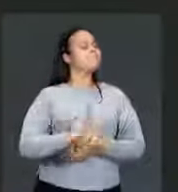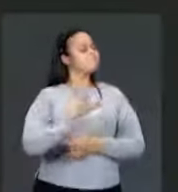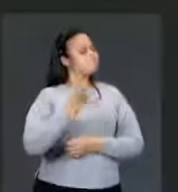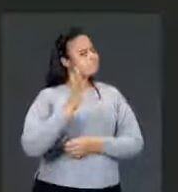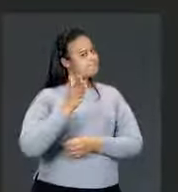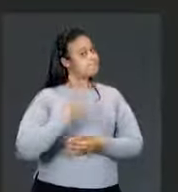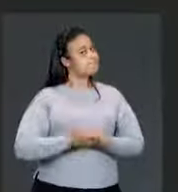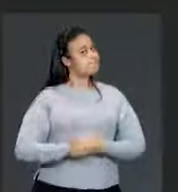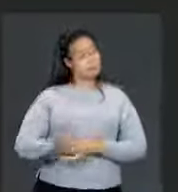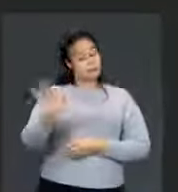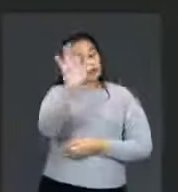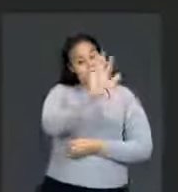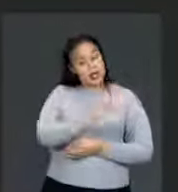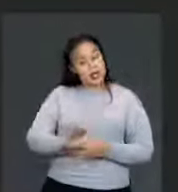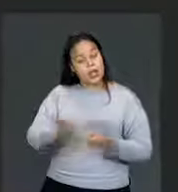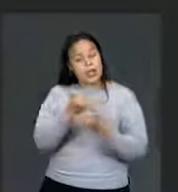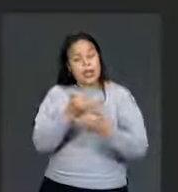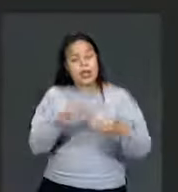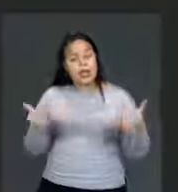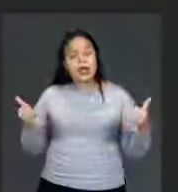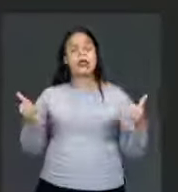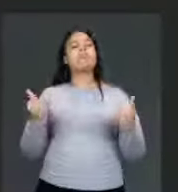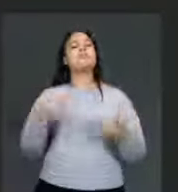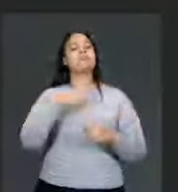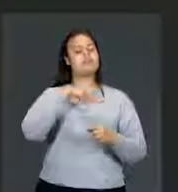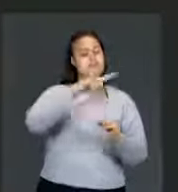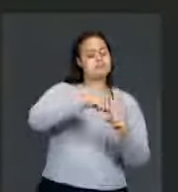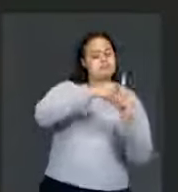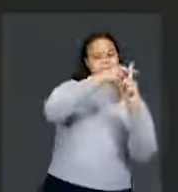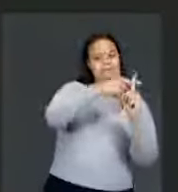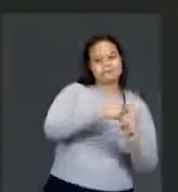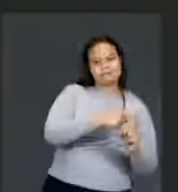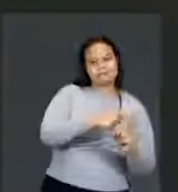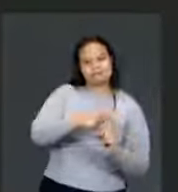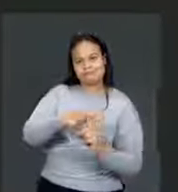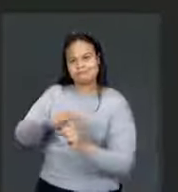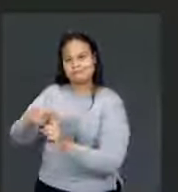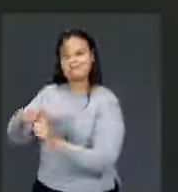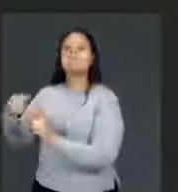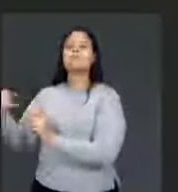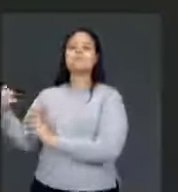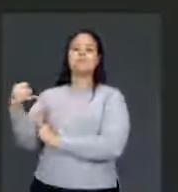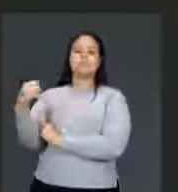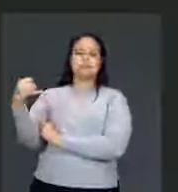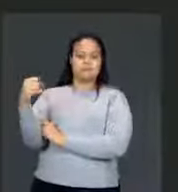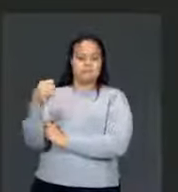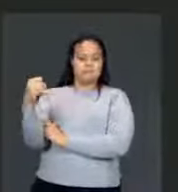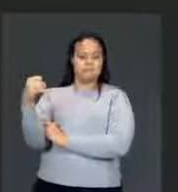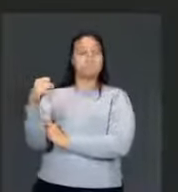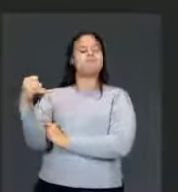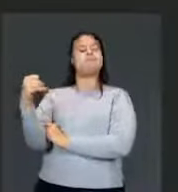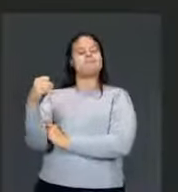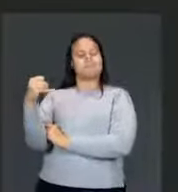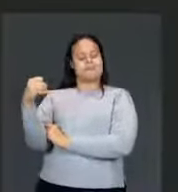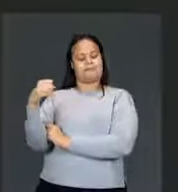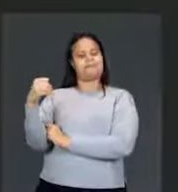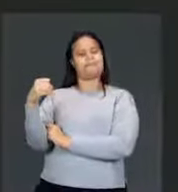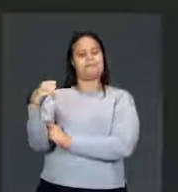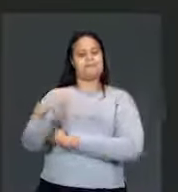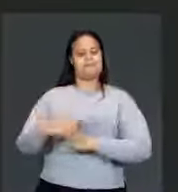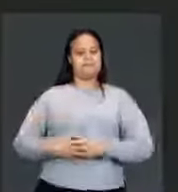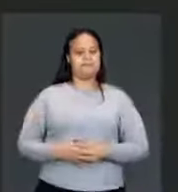O campo elétrico, ele vai do polo positivo ou da carga positiva em direção à